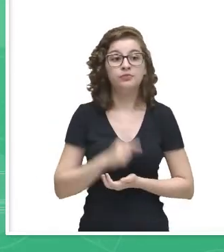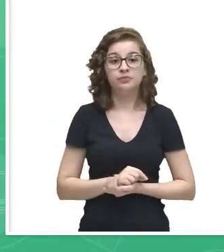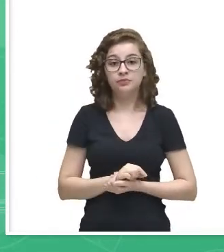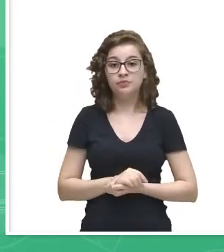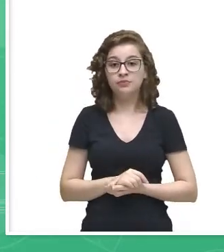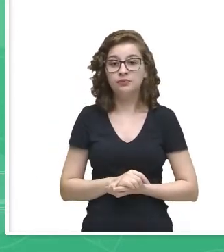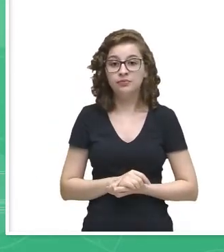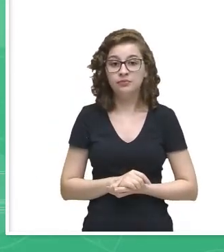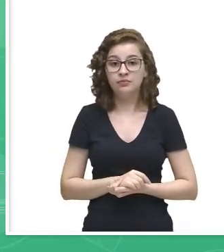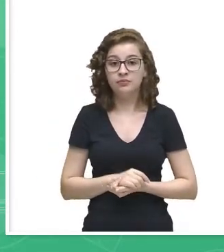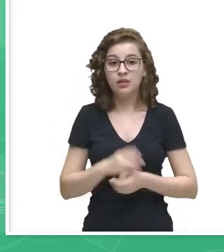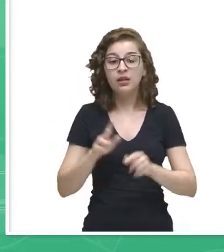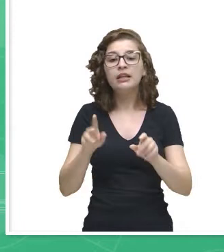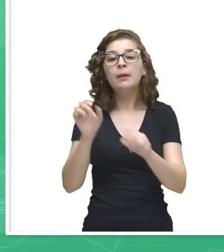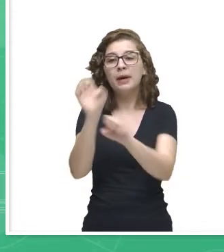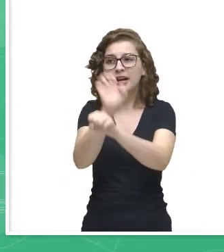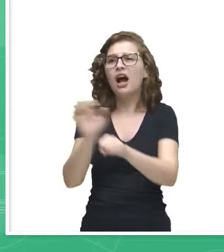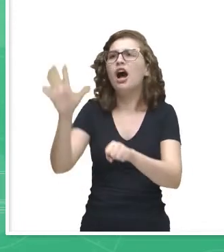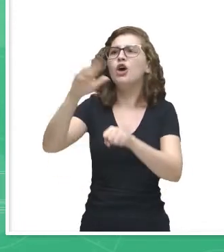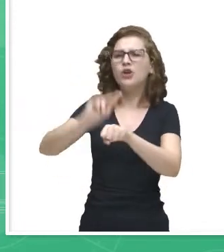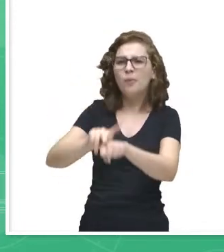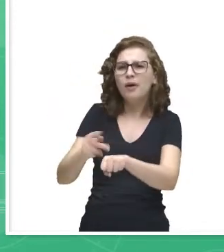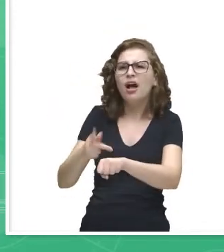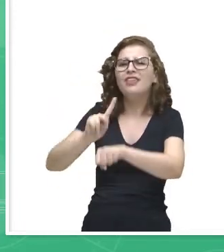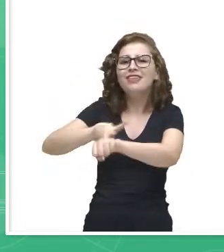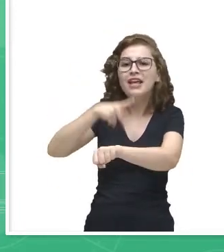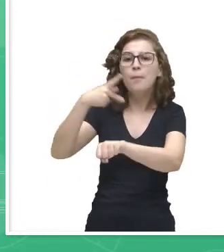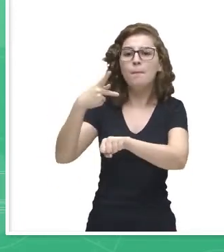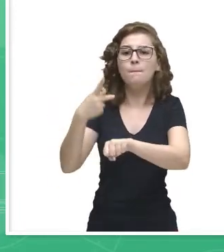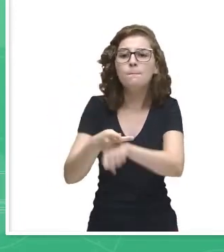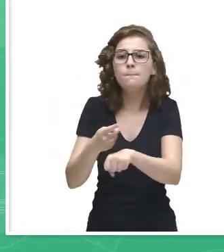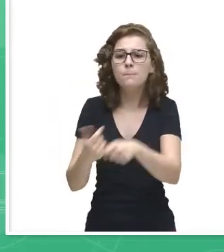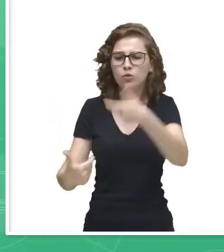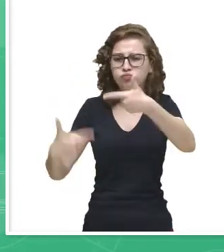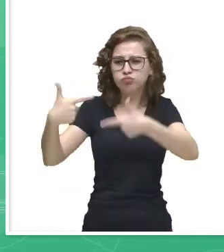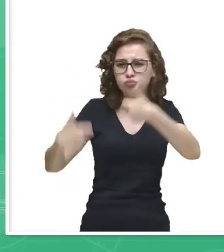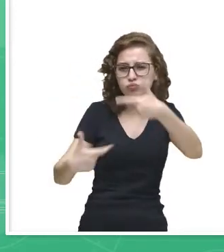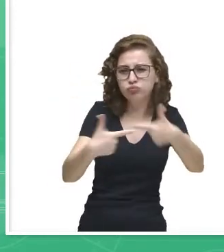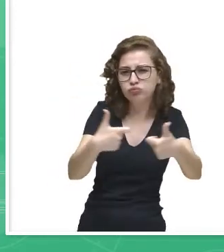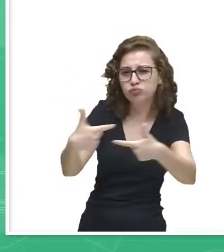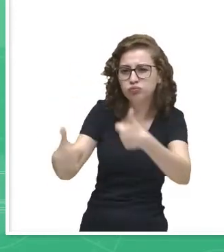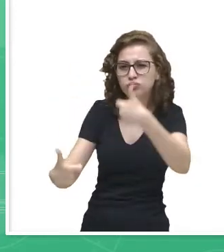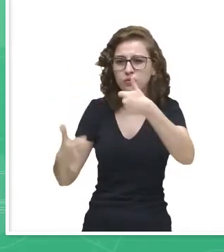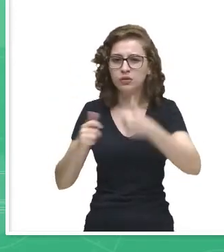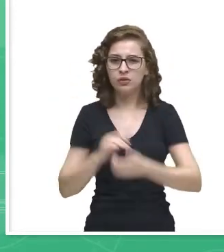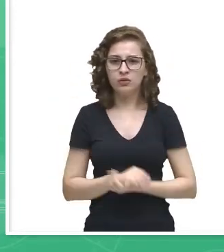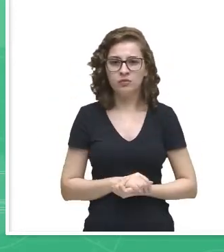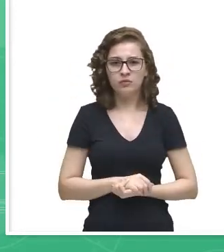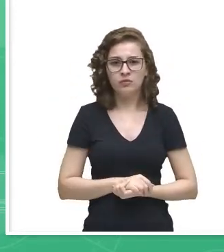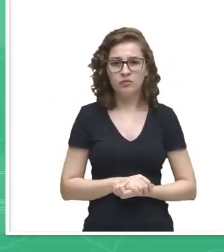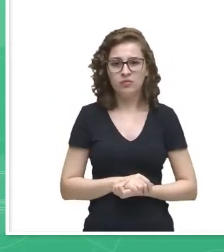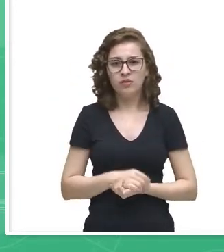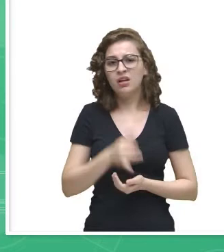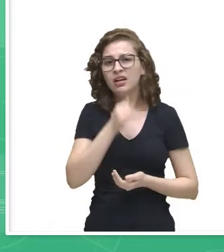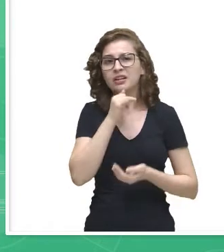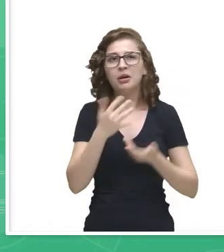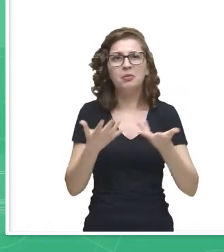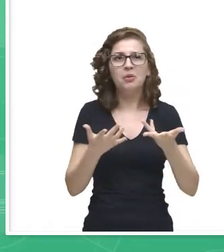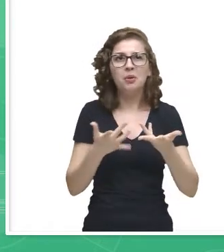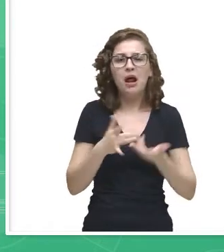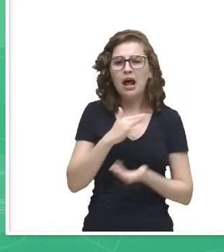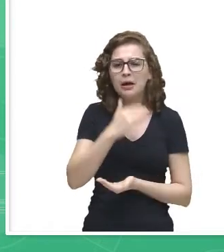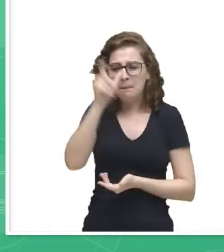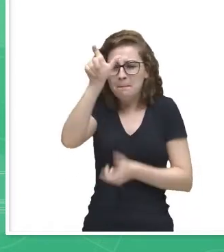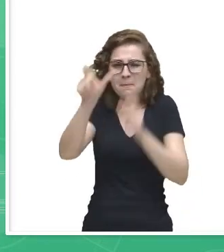do pós-guerra, que já estava bastante abalada, né, com esse momento, como vocês viram aí, as perdas materiais e humanas